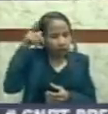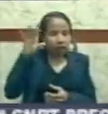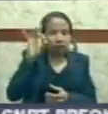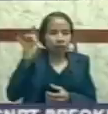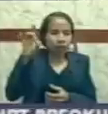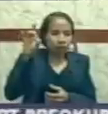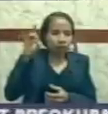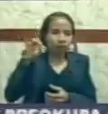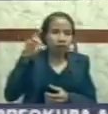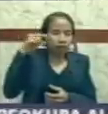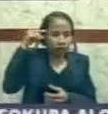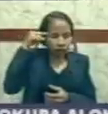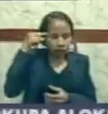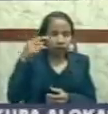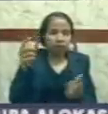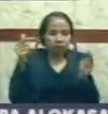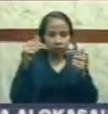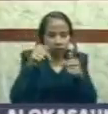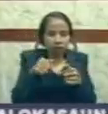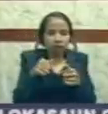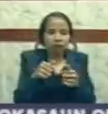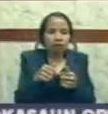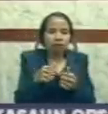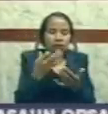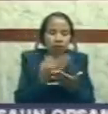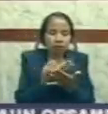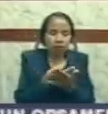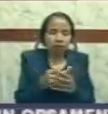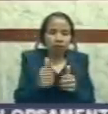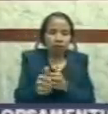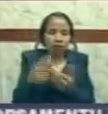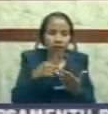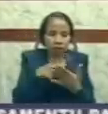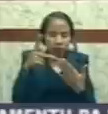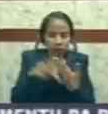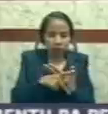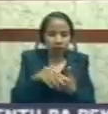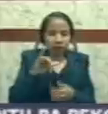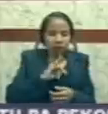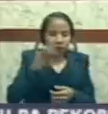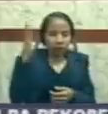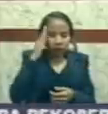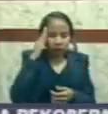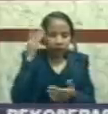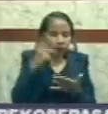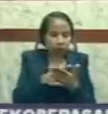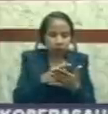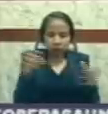ne mai ho base de orçamento por programa hau hanoin proposta irene la ia